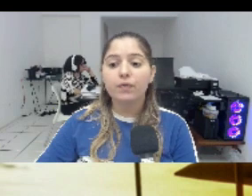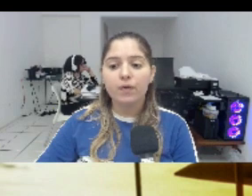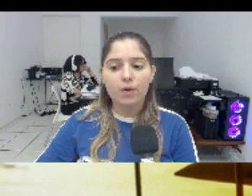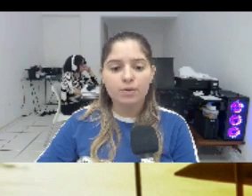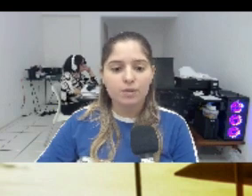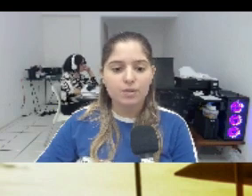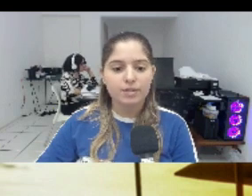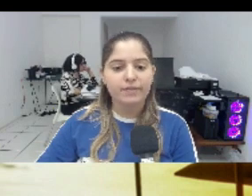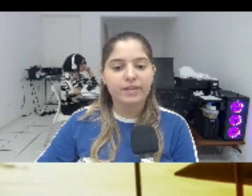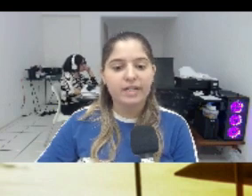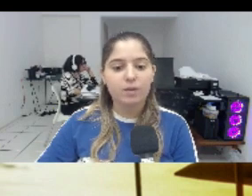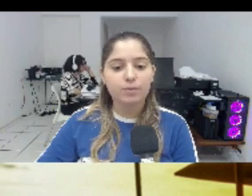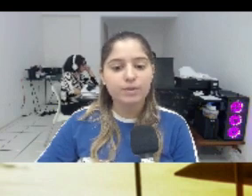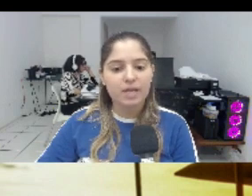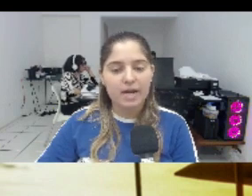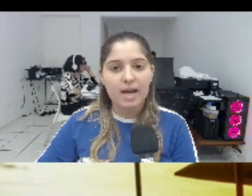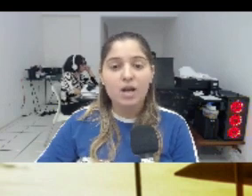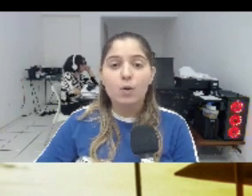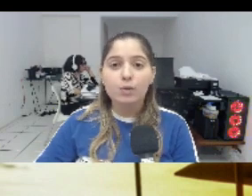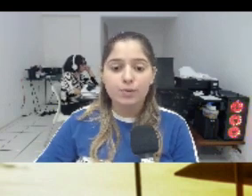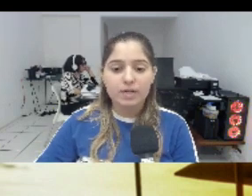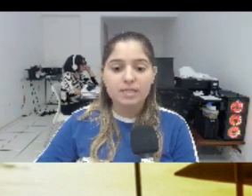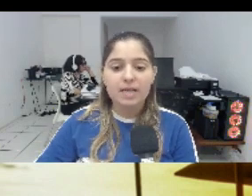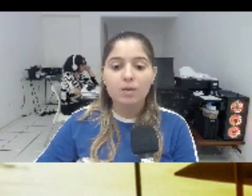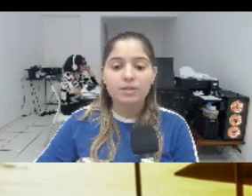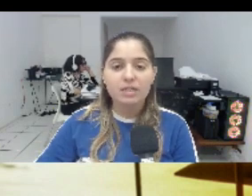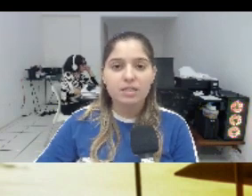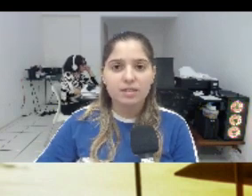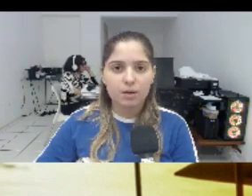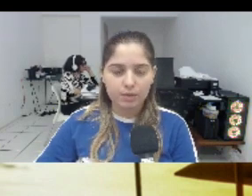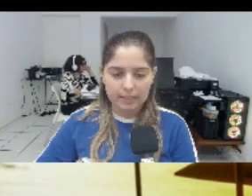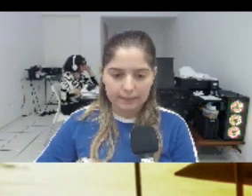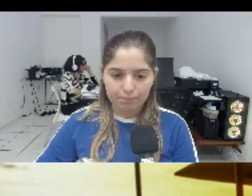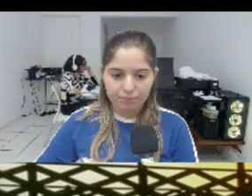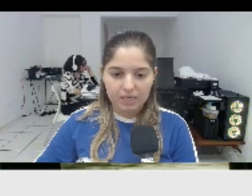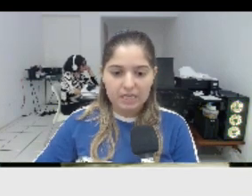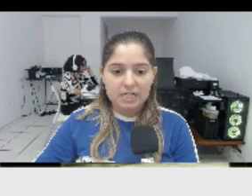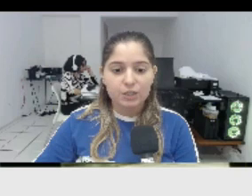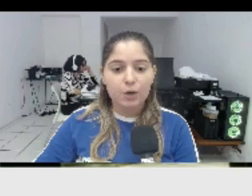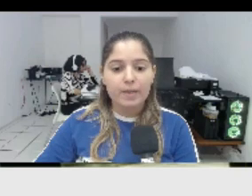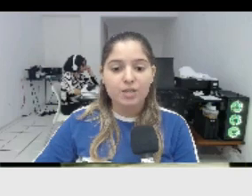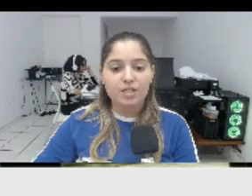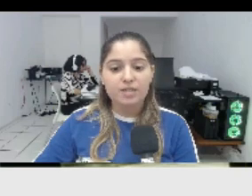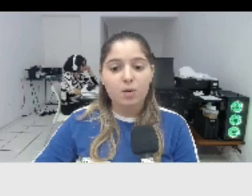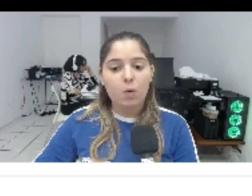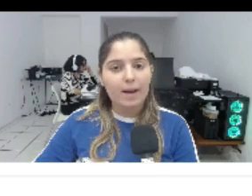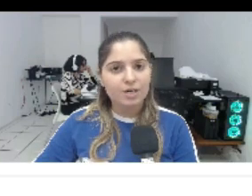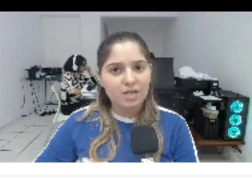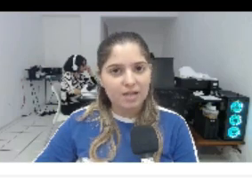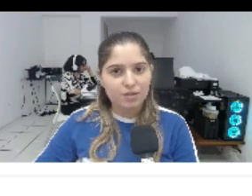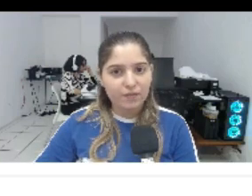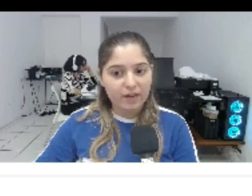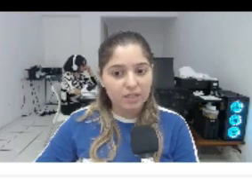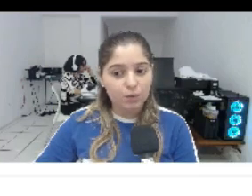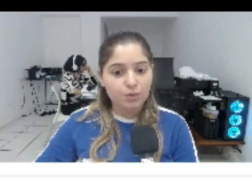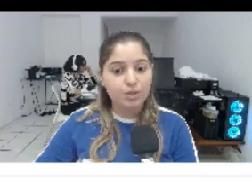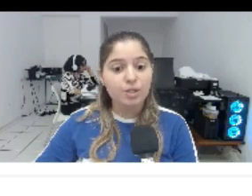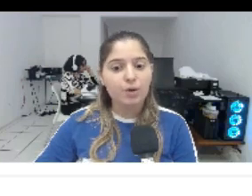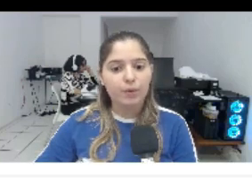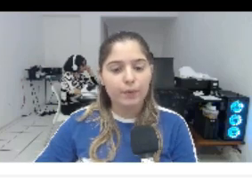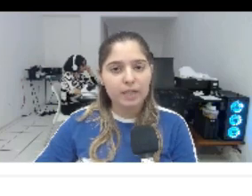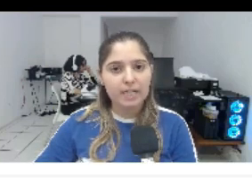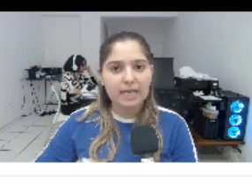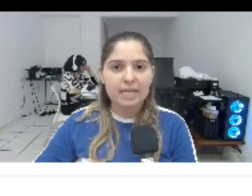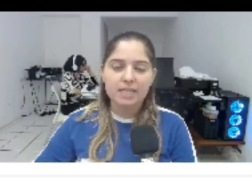diretor do Fórum da Justiça Federal do Ceará, o juiz Alcides Saldanha. sobre a gestão compartilhada de Fernando